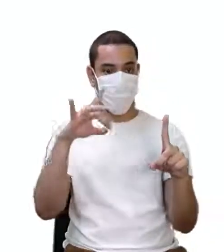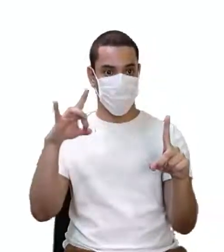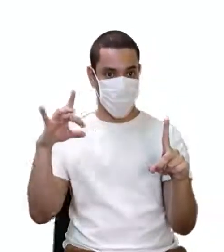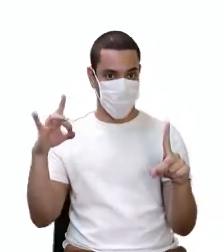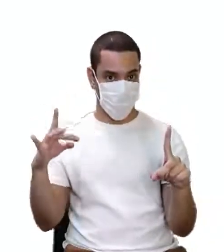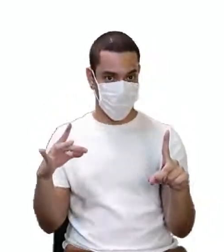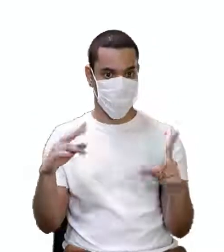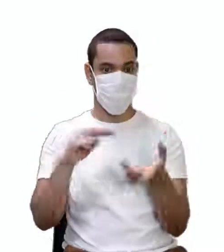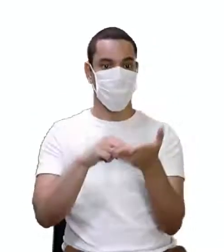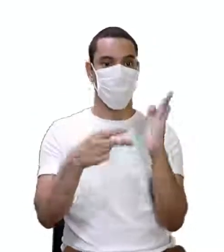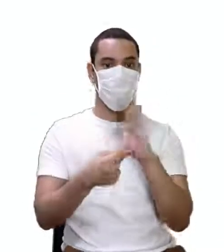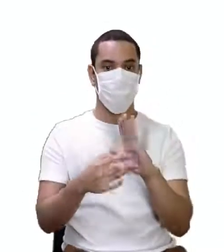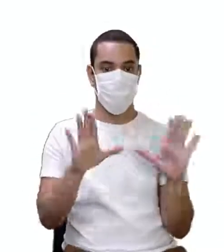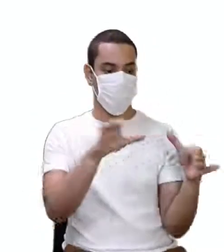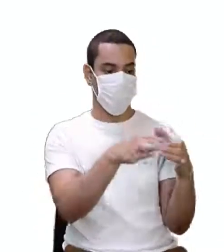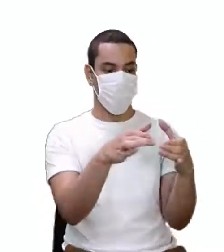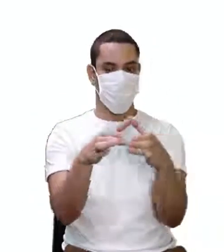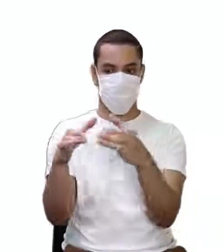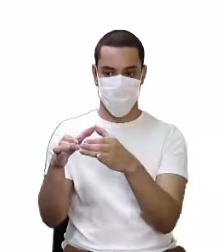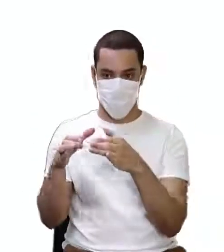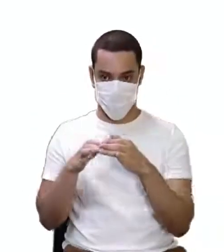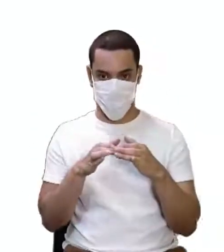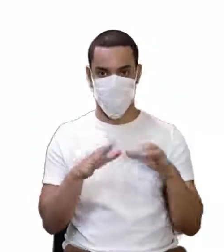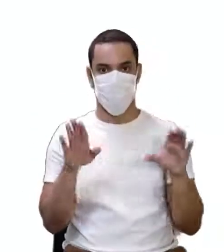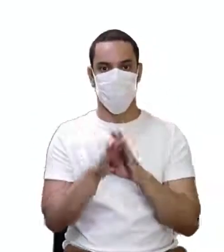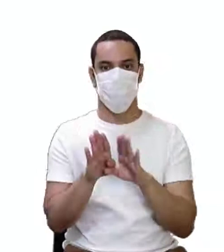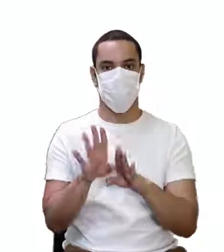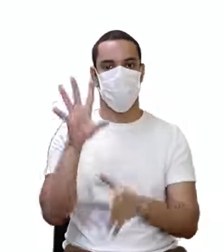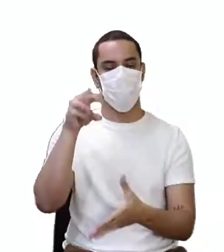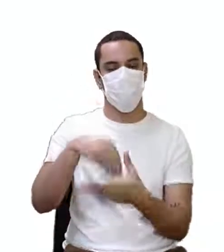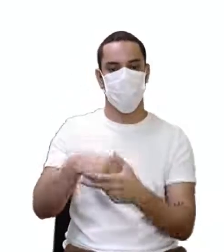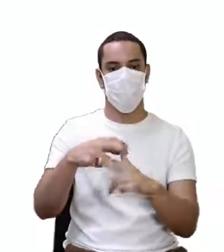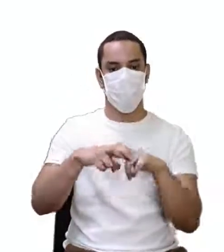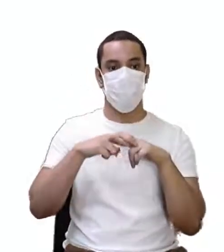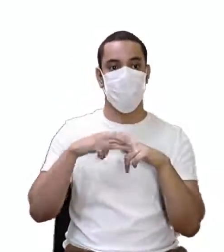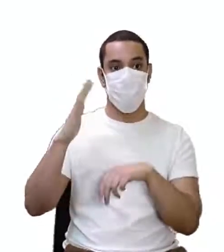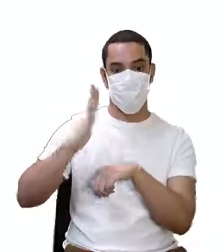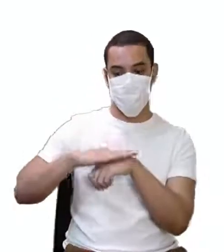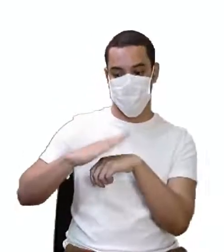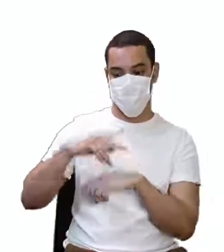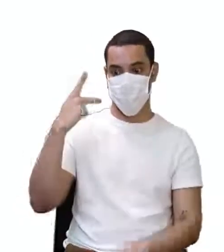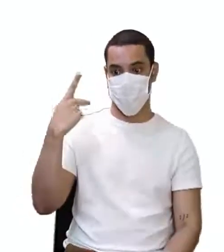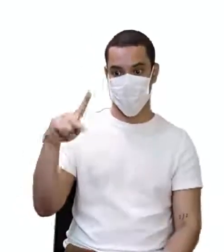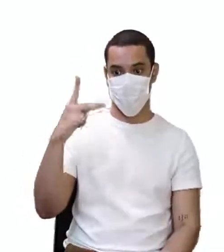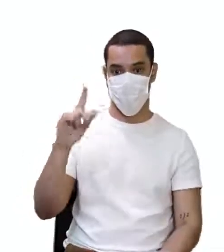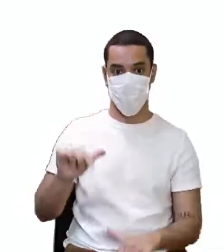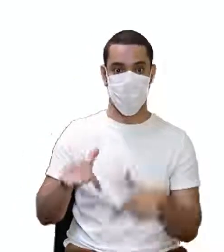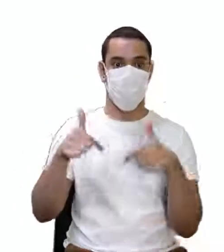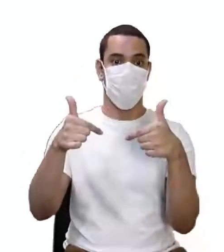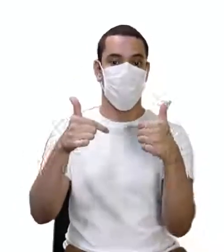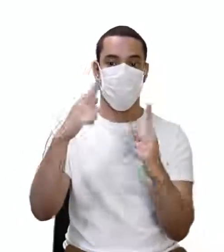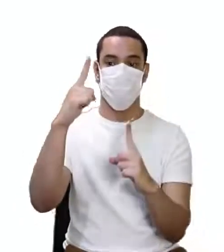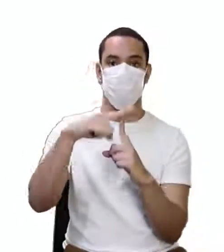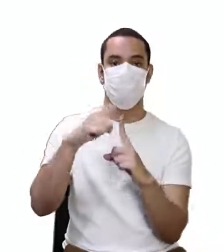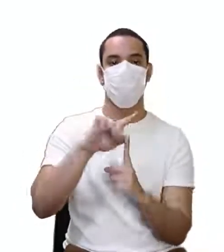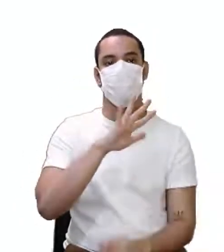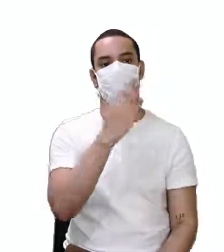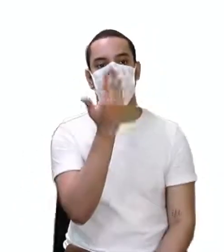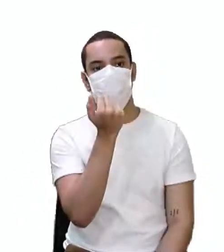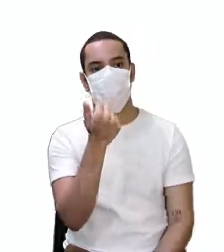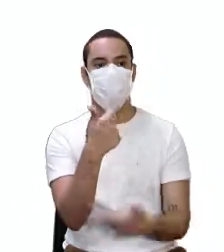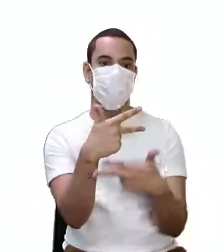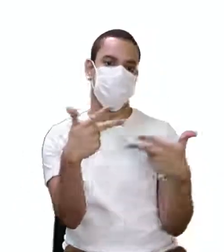está relacionado aos nichos ecológicos, tá? Ou seja, as atividades que eles vão desempenhar, o tipo de alimento que eles